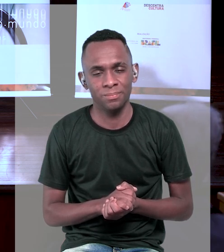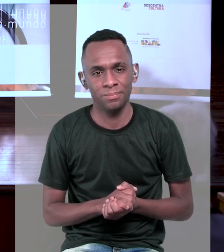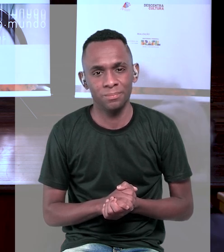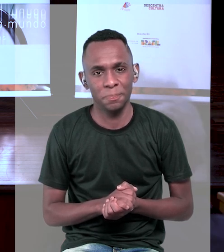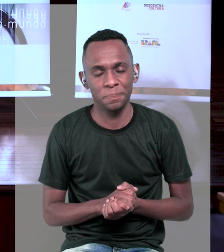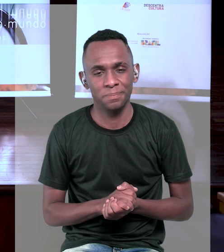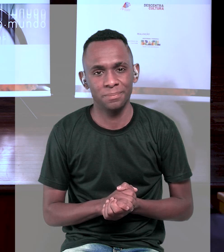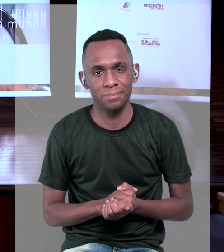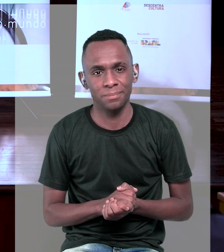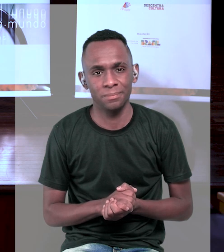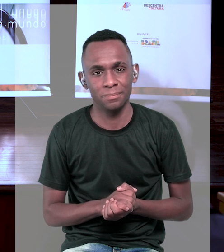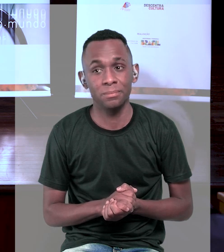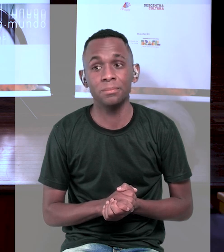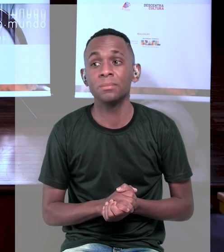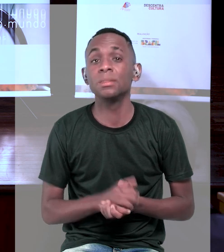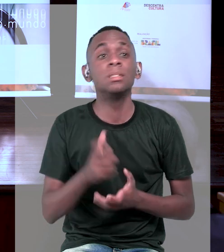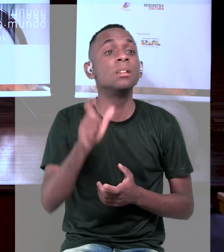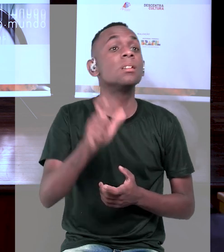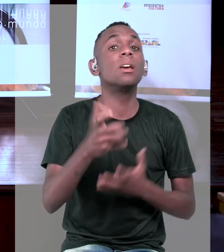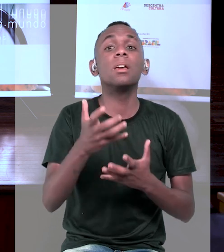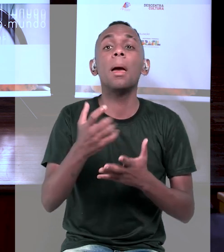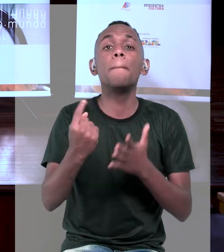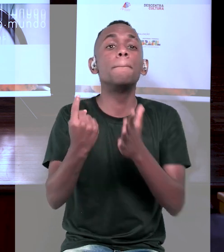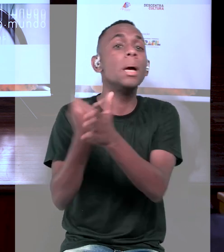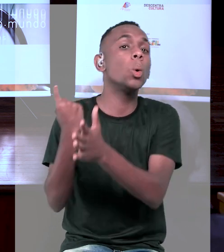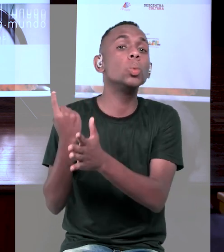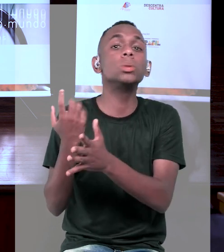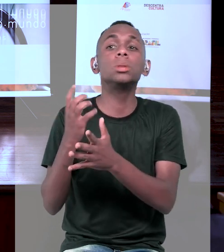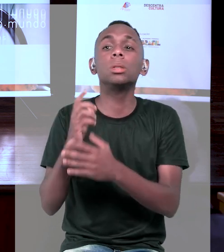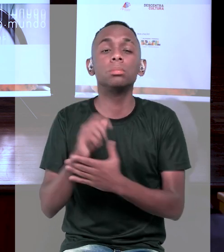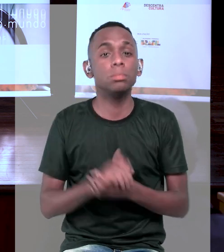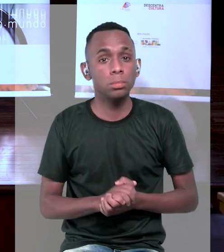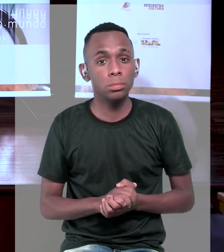Alguém quer fazer uma pergunta? Uma pergunta?